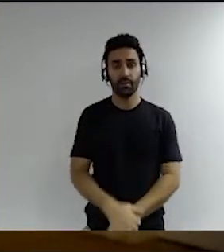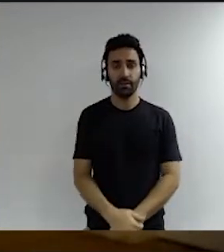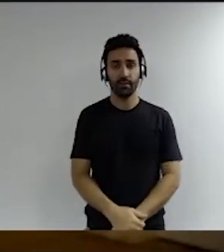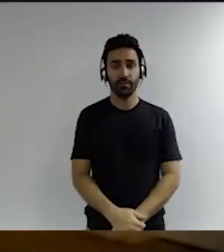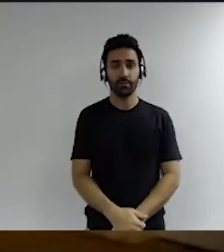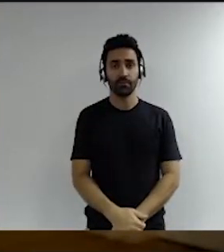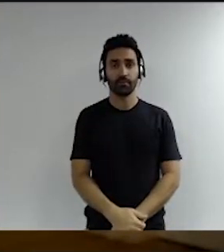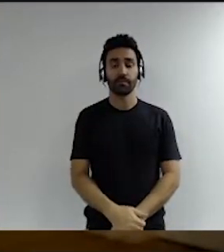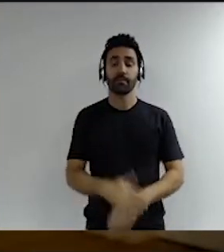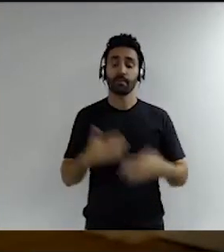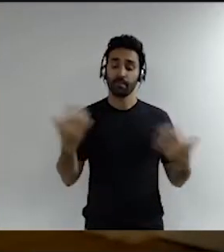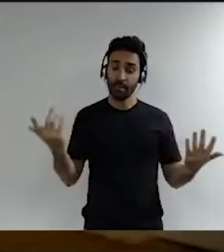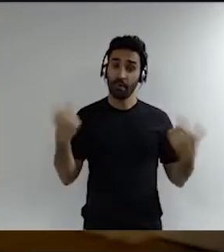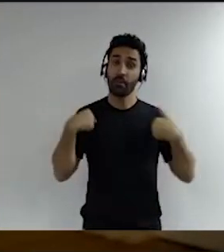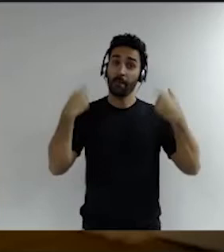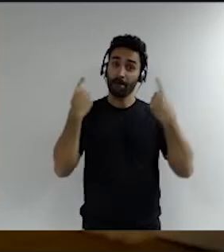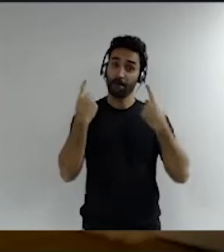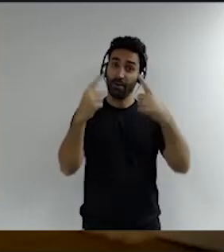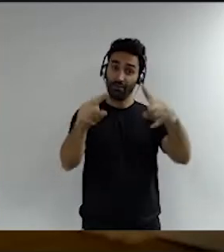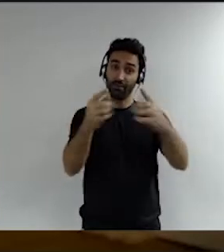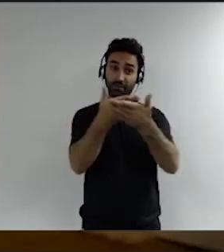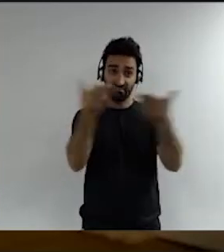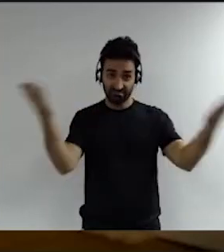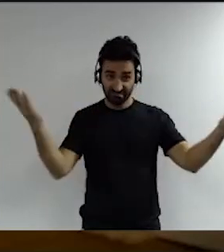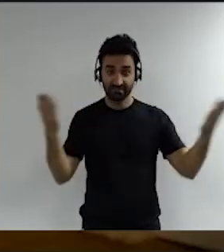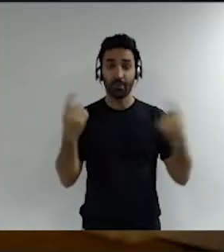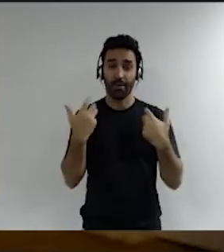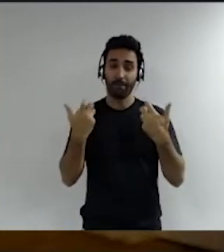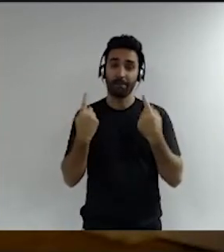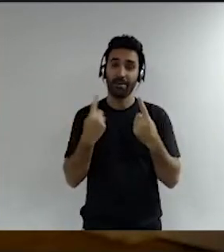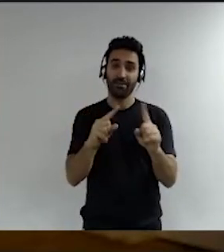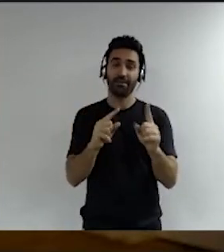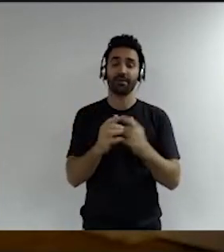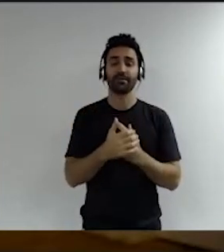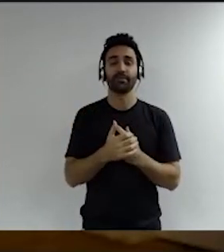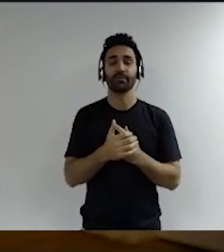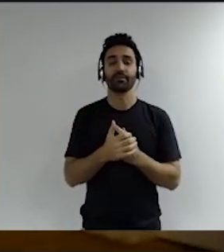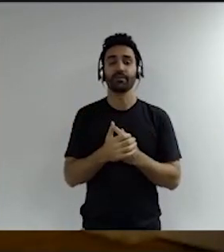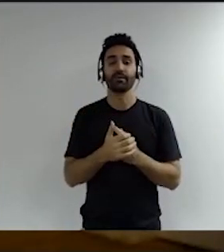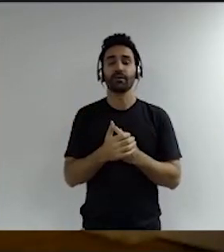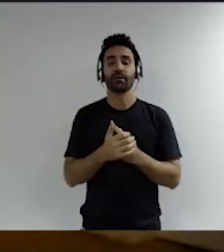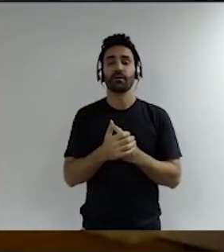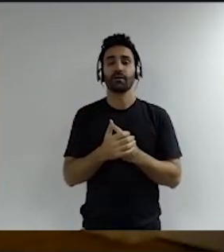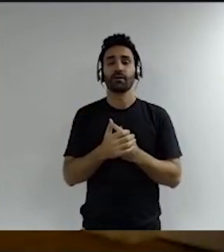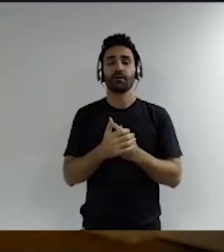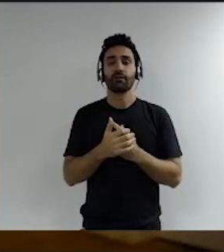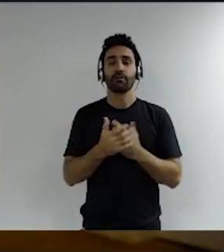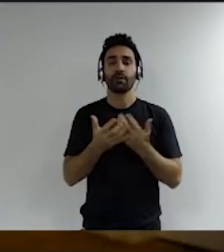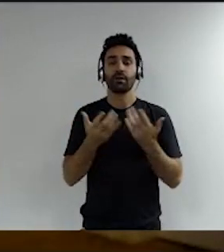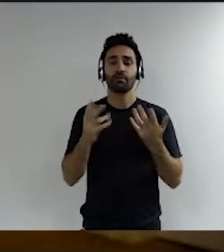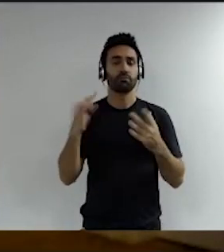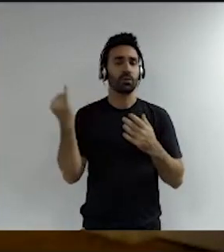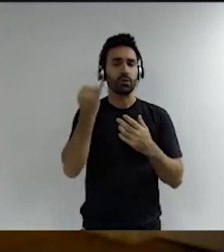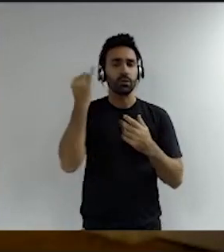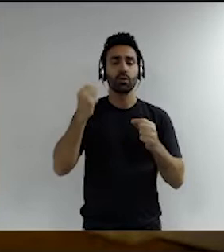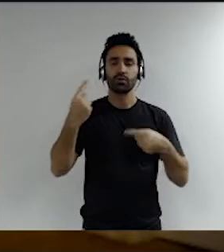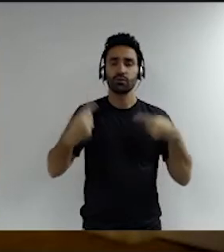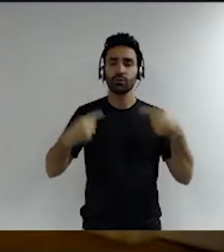Eu coloco um desafio à ordem. Já no meu tempo, a gente discutia.